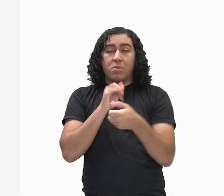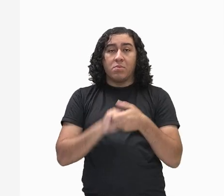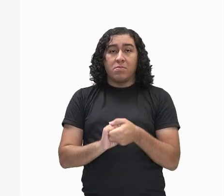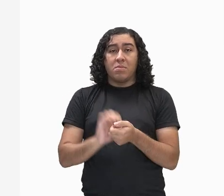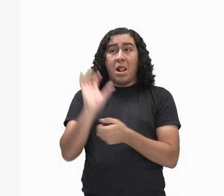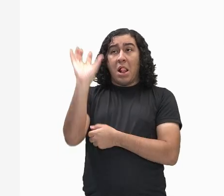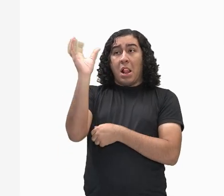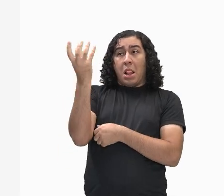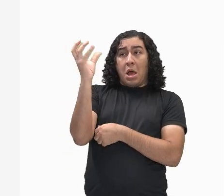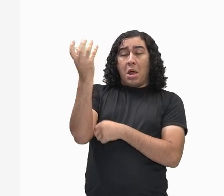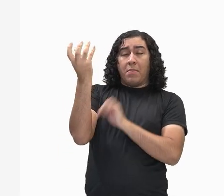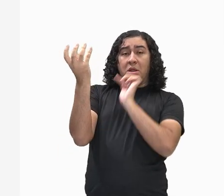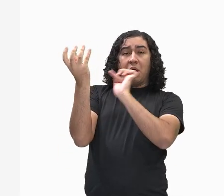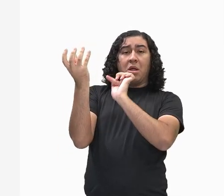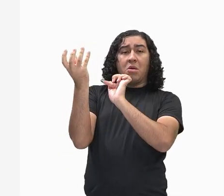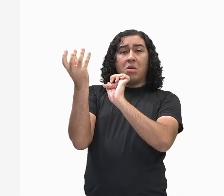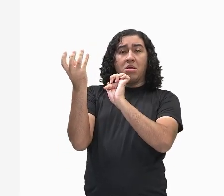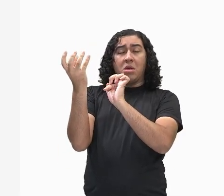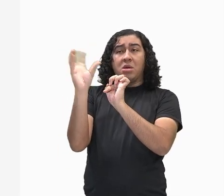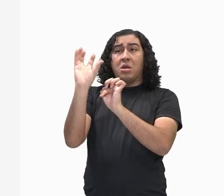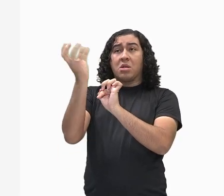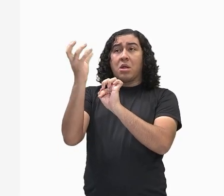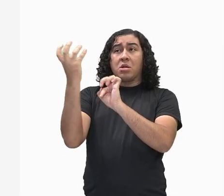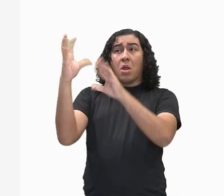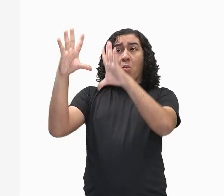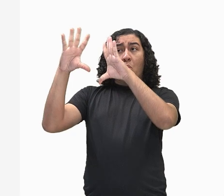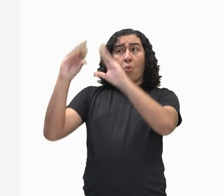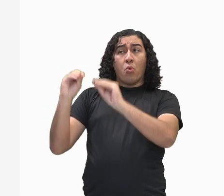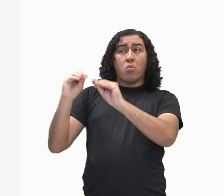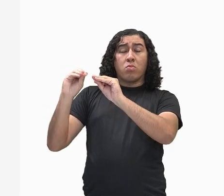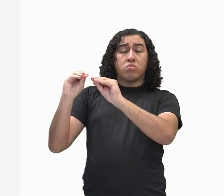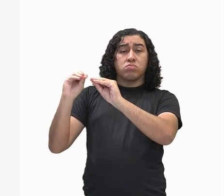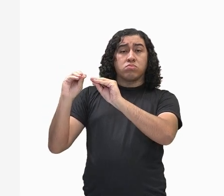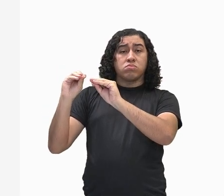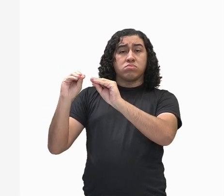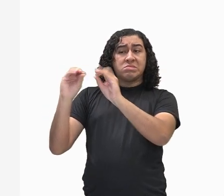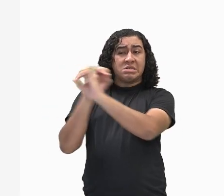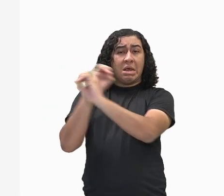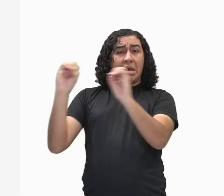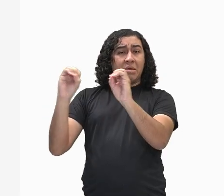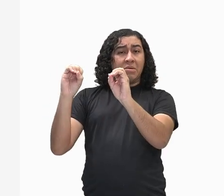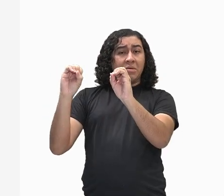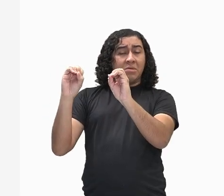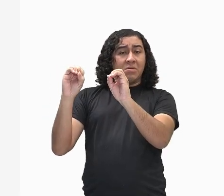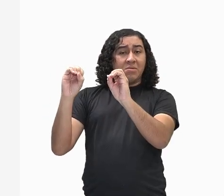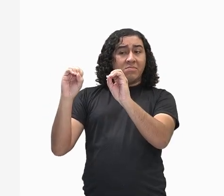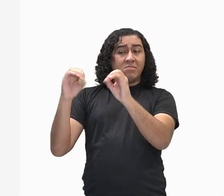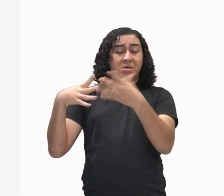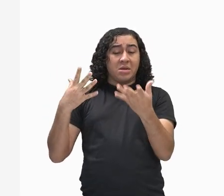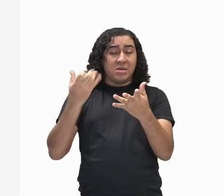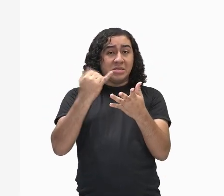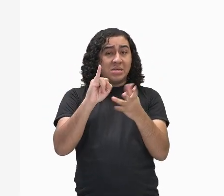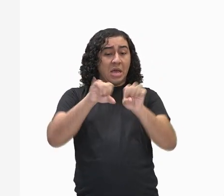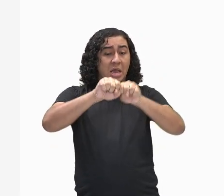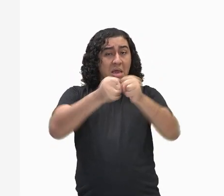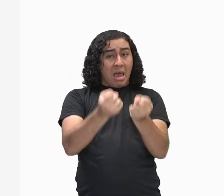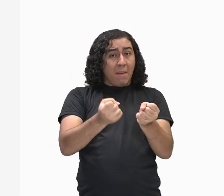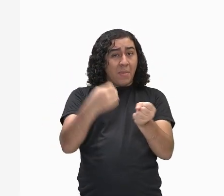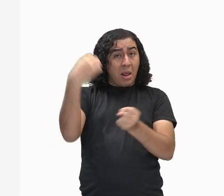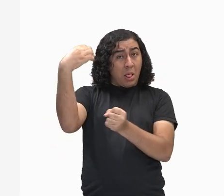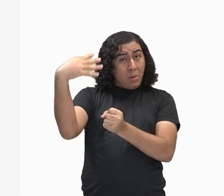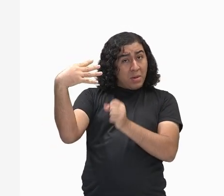ela para de funcionar, de repente ela para de iluminar. Quando ela quebra, então, aí que não ilumina mesmo. Então, o que ela vai